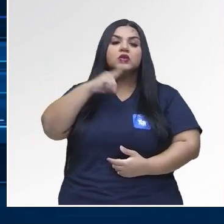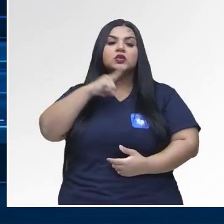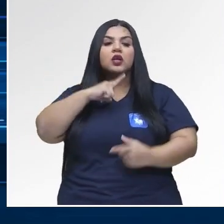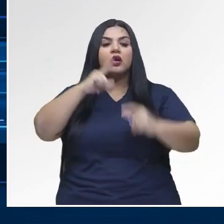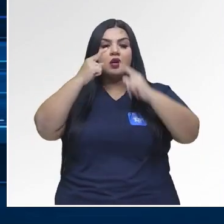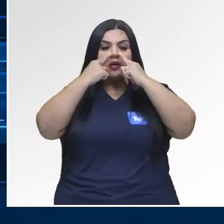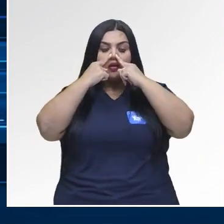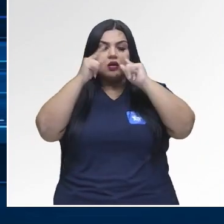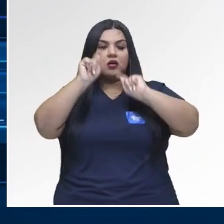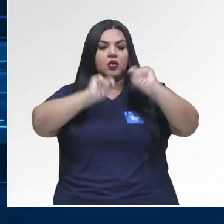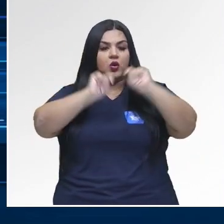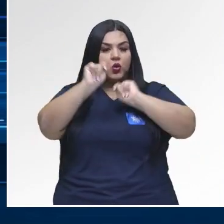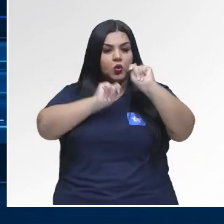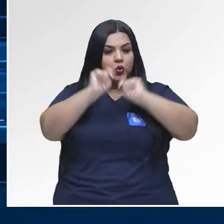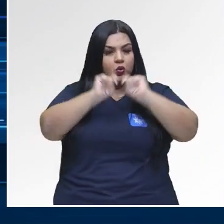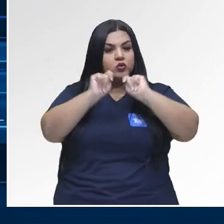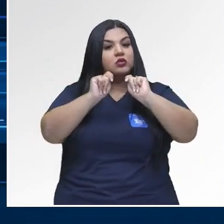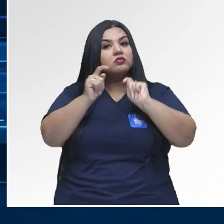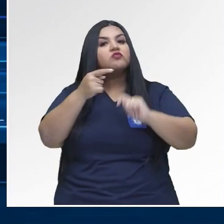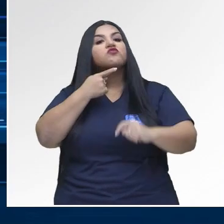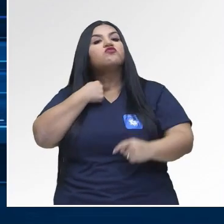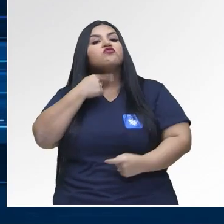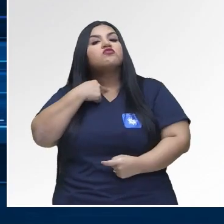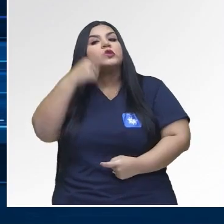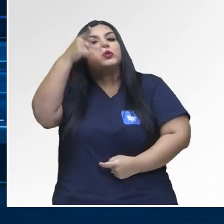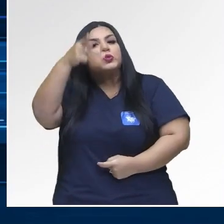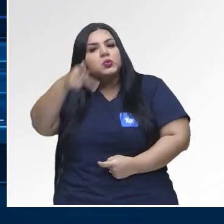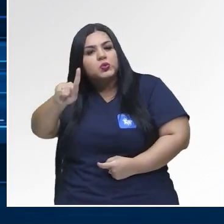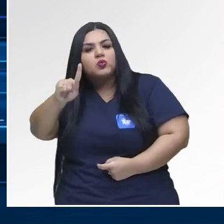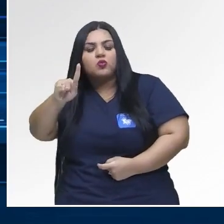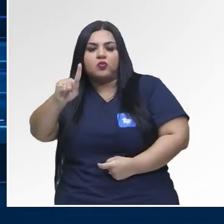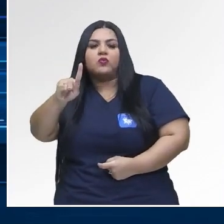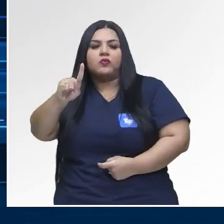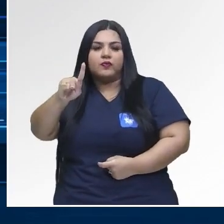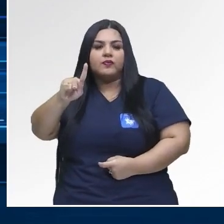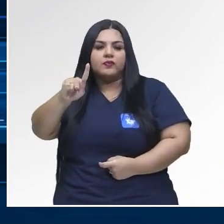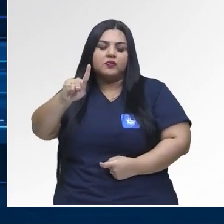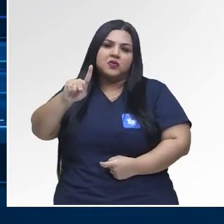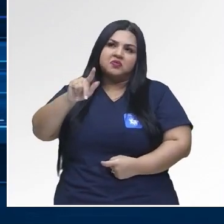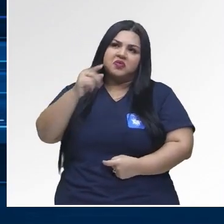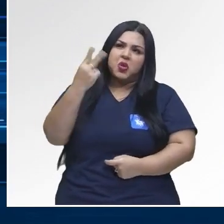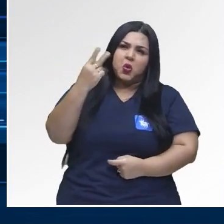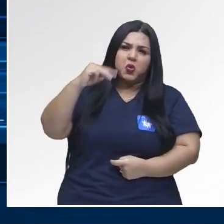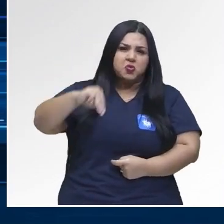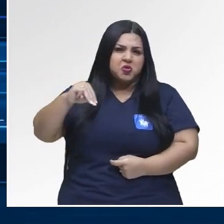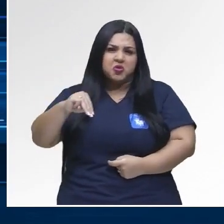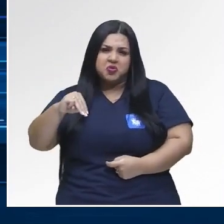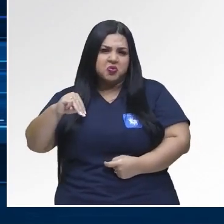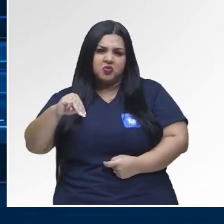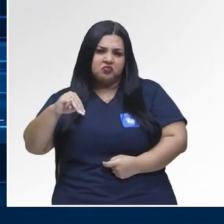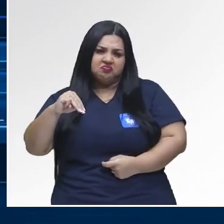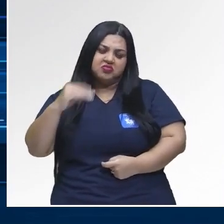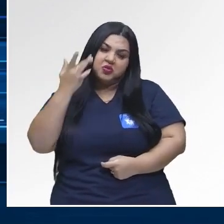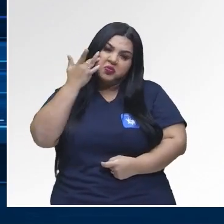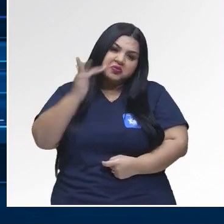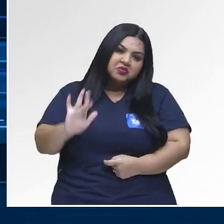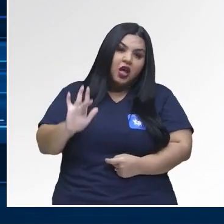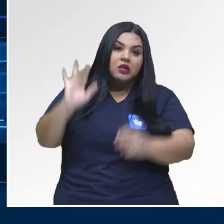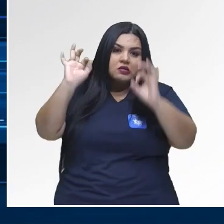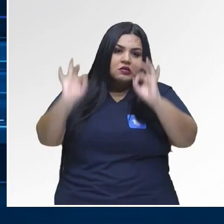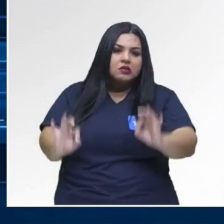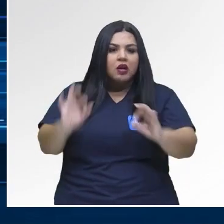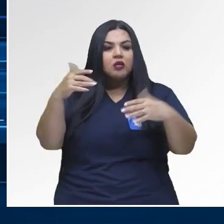controle voluntário da respiração, ficar sem respirar por, acho que uns 2 minutos, não tentei ainda, tá? Não é muito tempo,